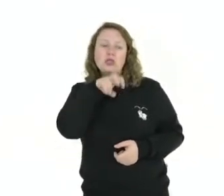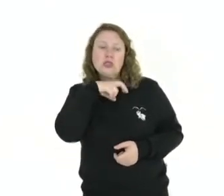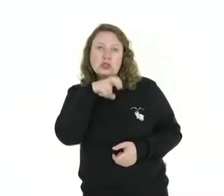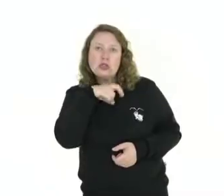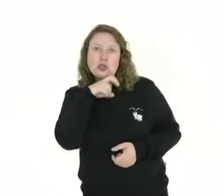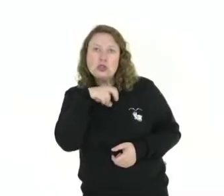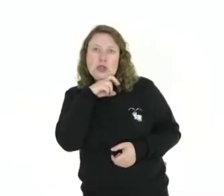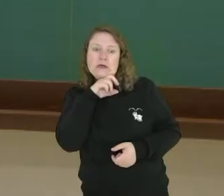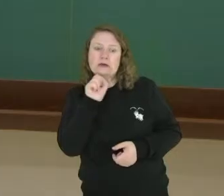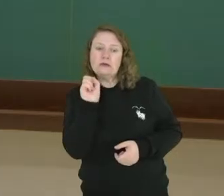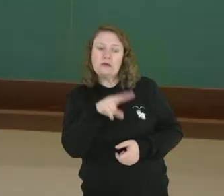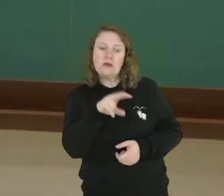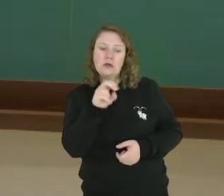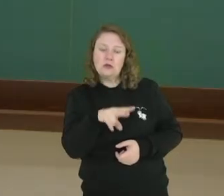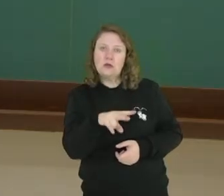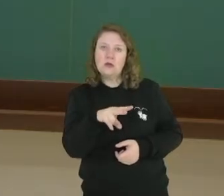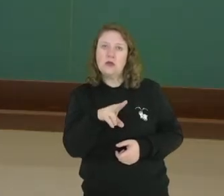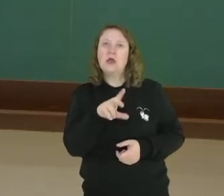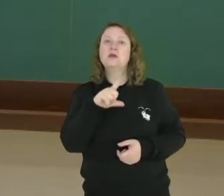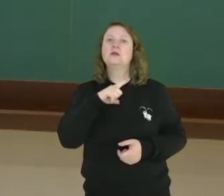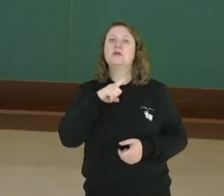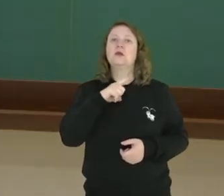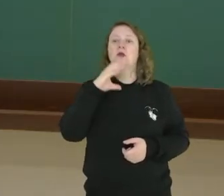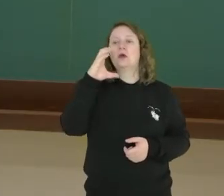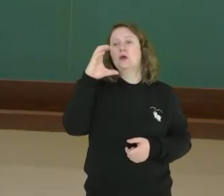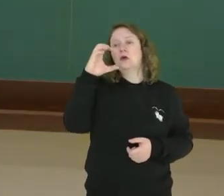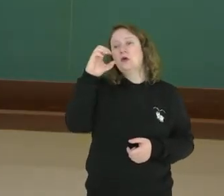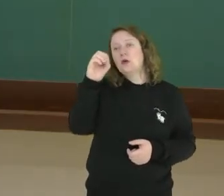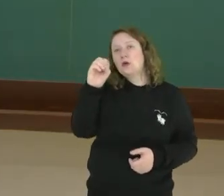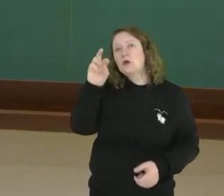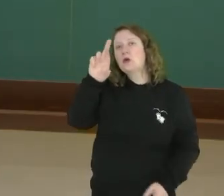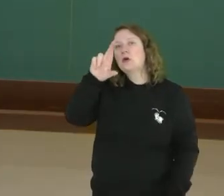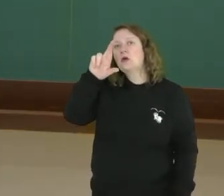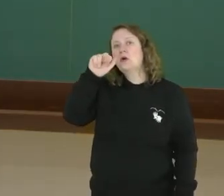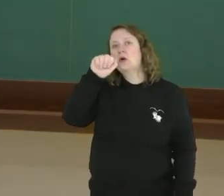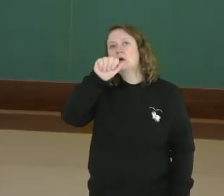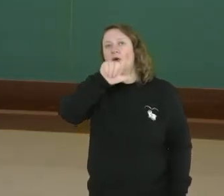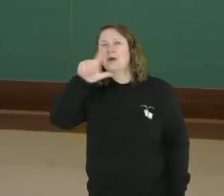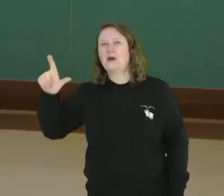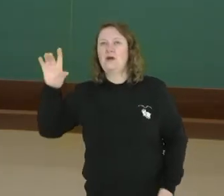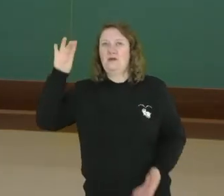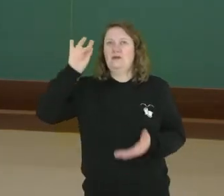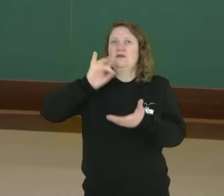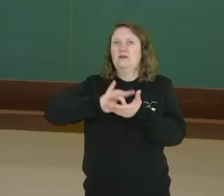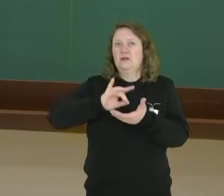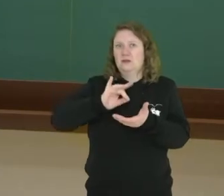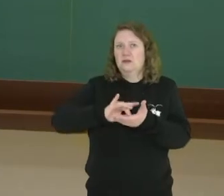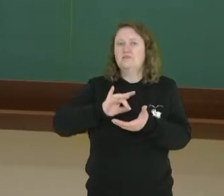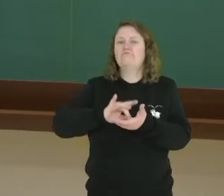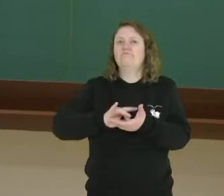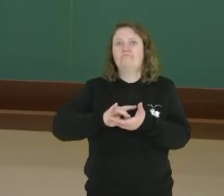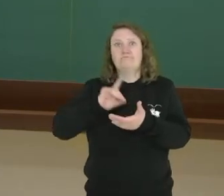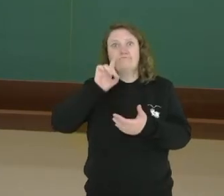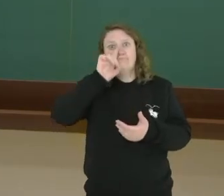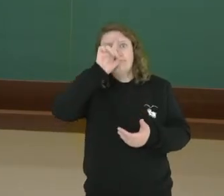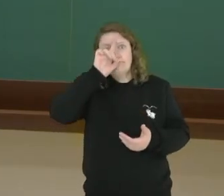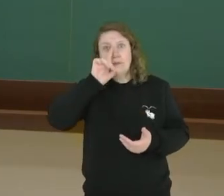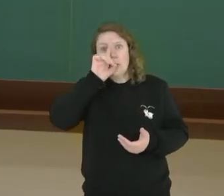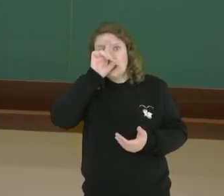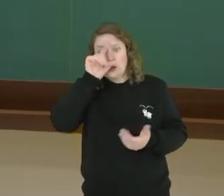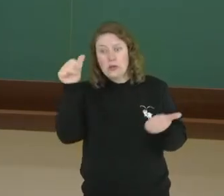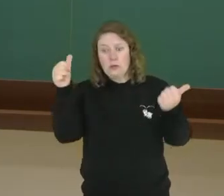pela coral verdadeira. Então, a coral no Brasil, ela é a mais venenosa. Muito